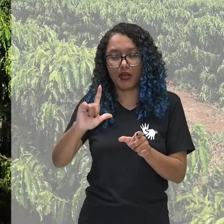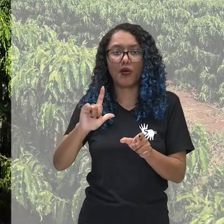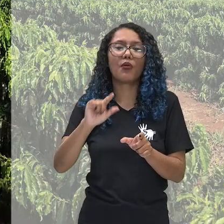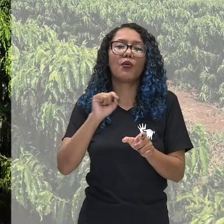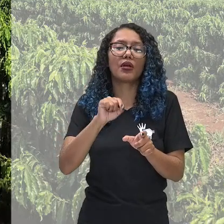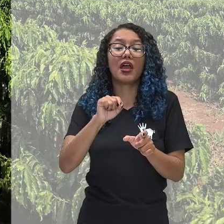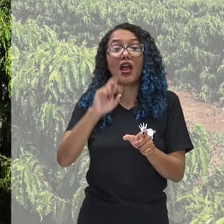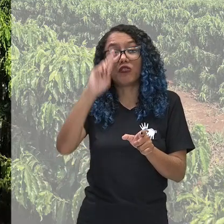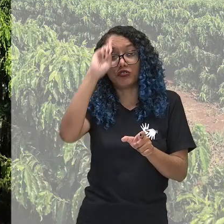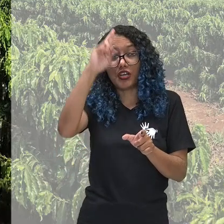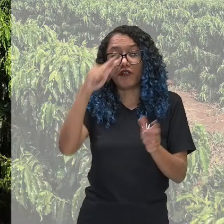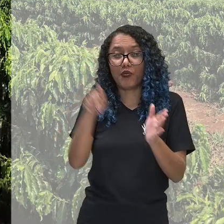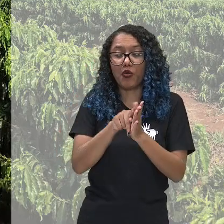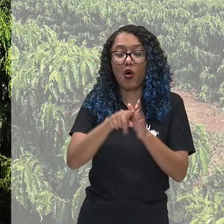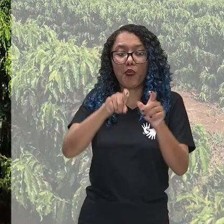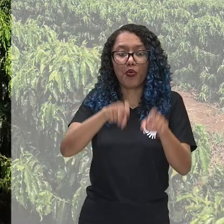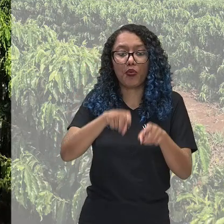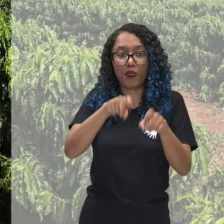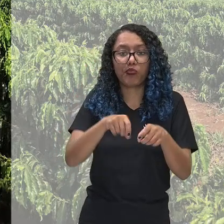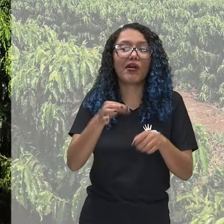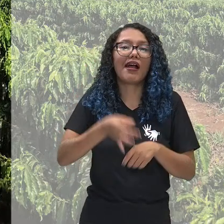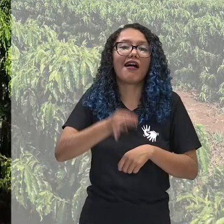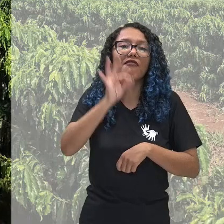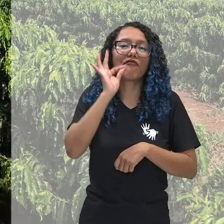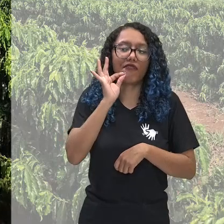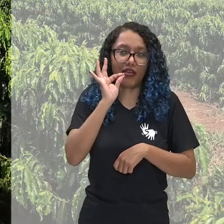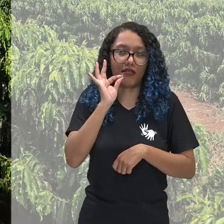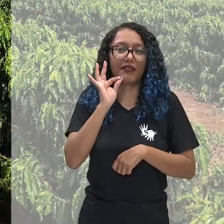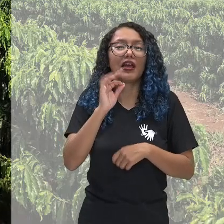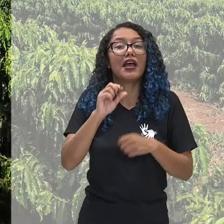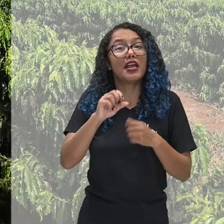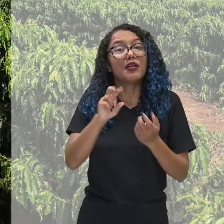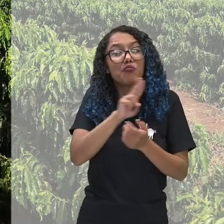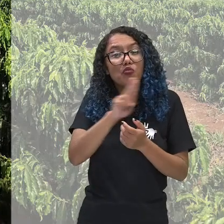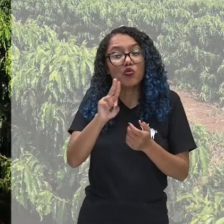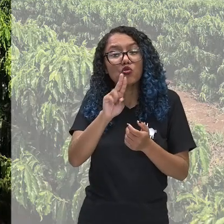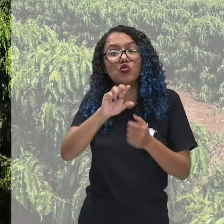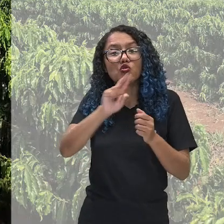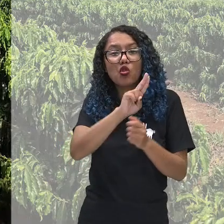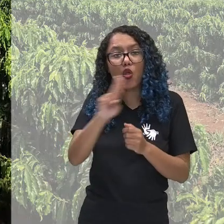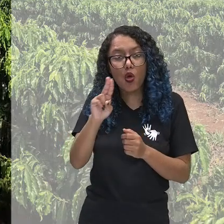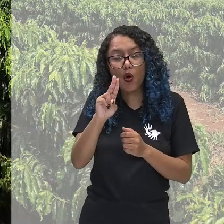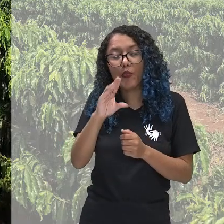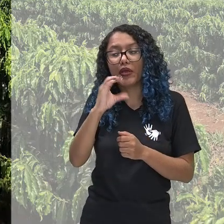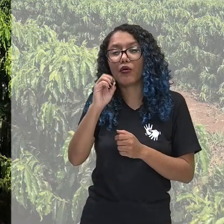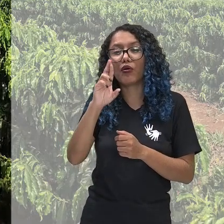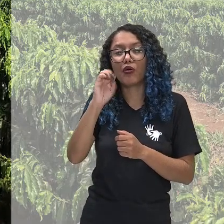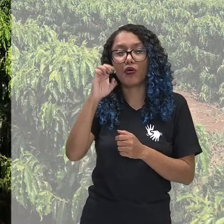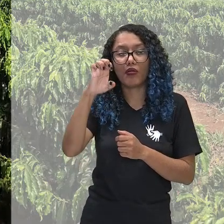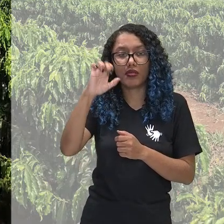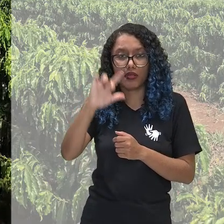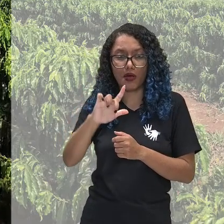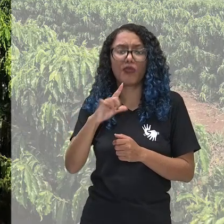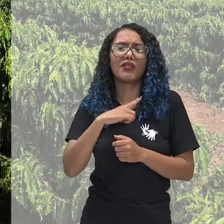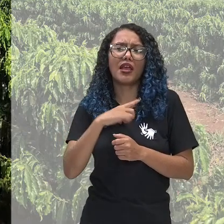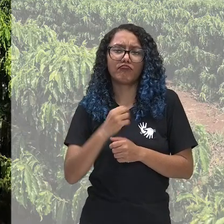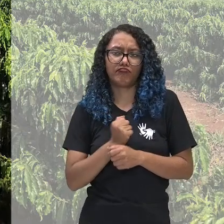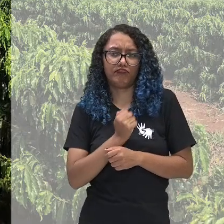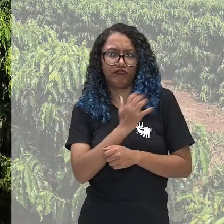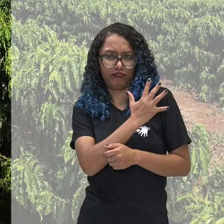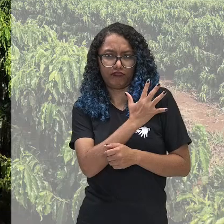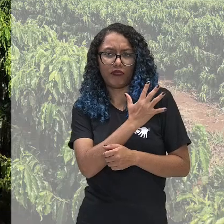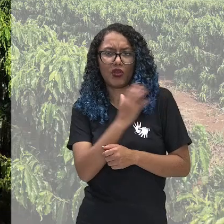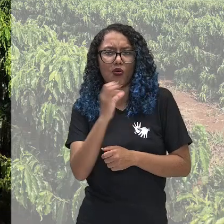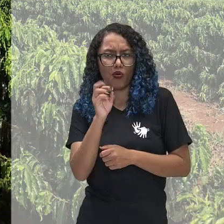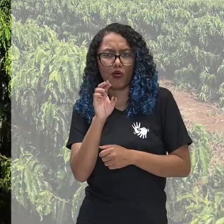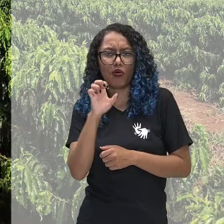viria a ser coronel, porque posteriormente a gente vai ver que surge essa patente de coronel, da chamada